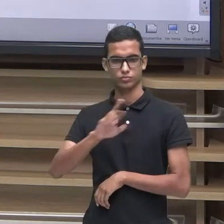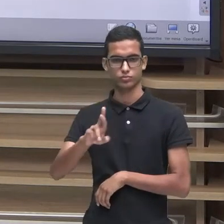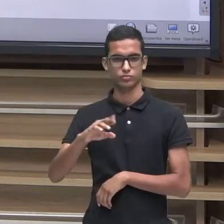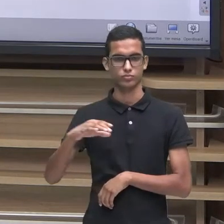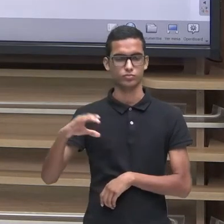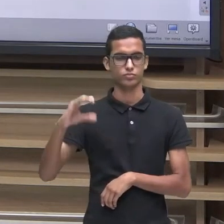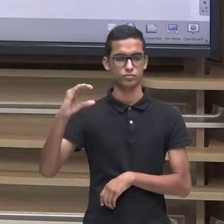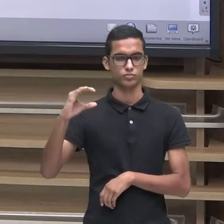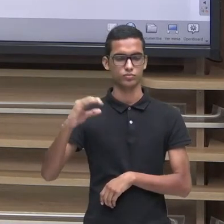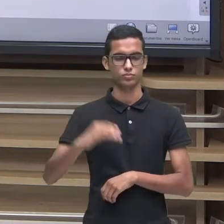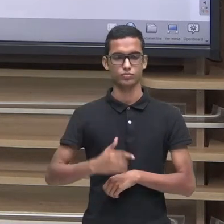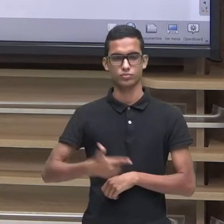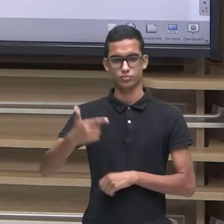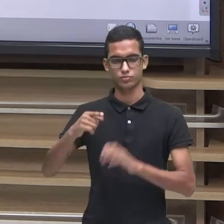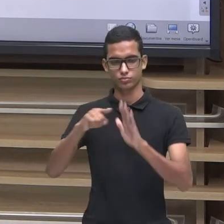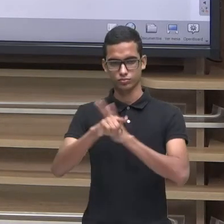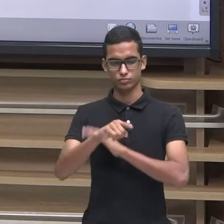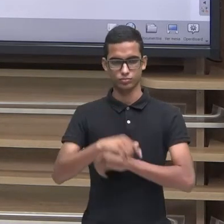questão.